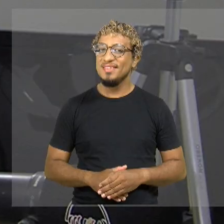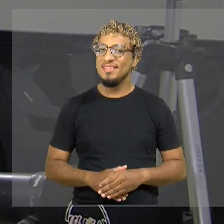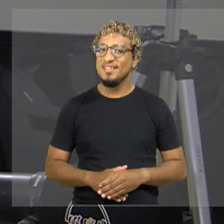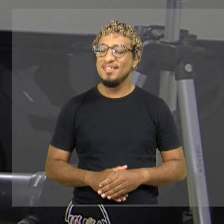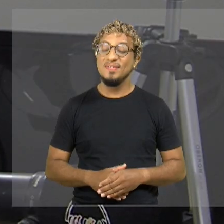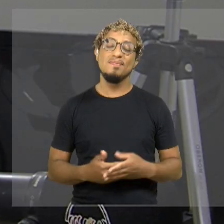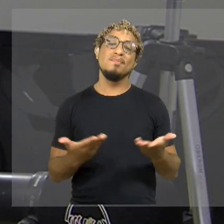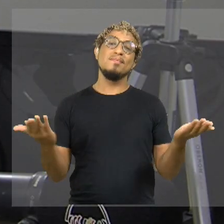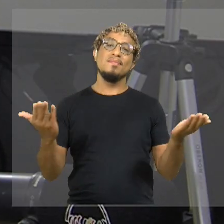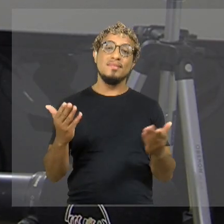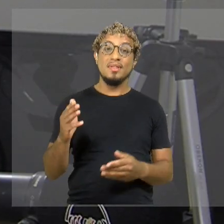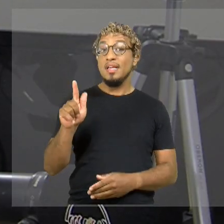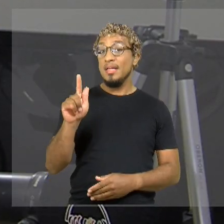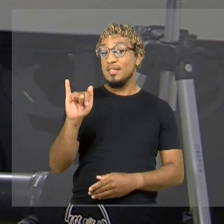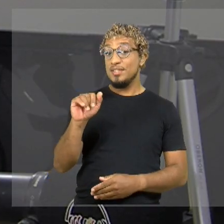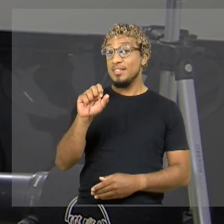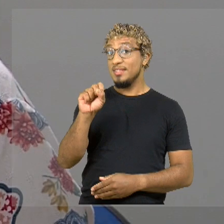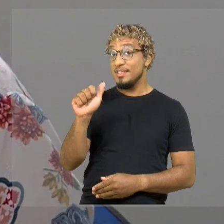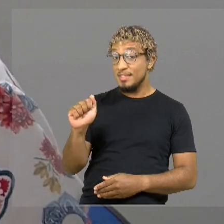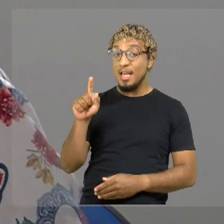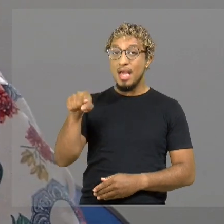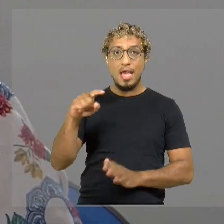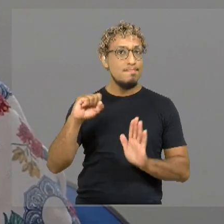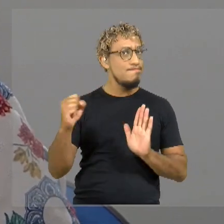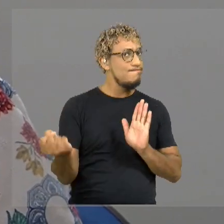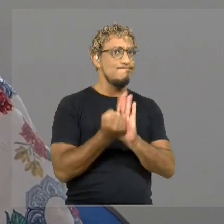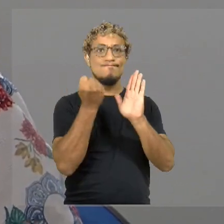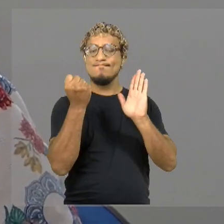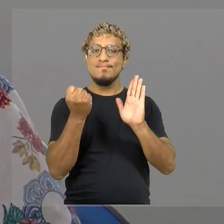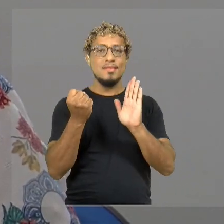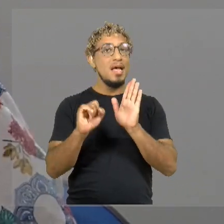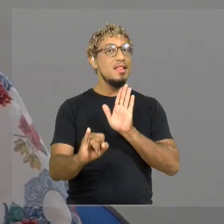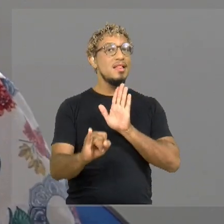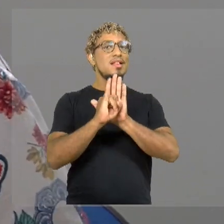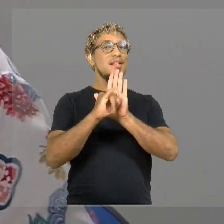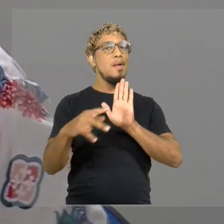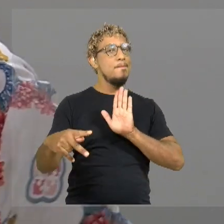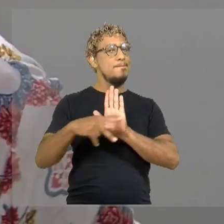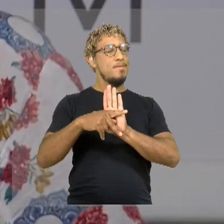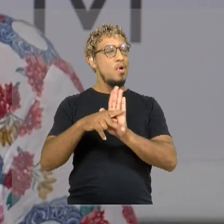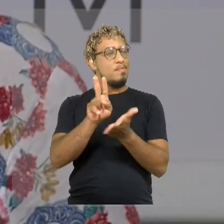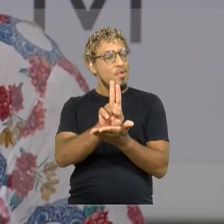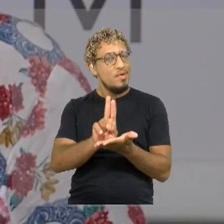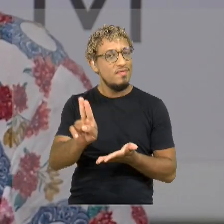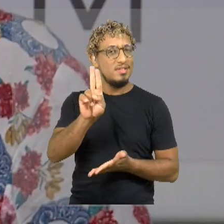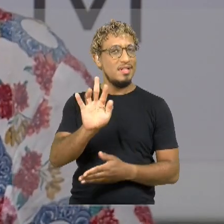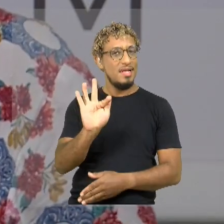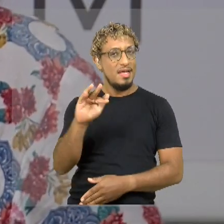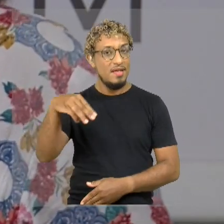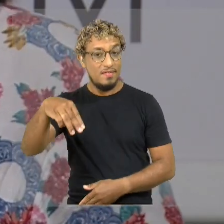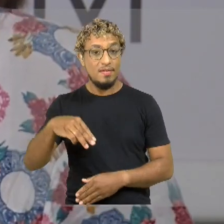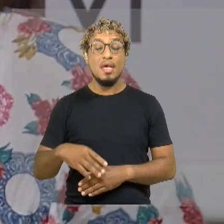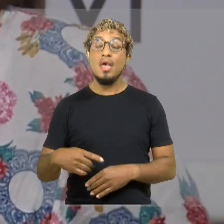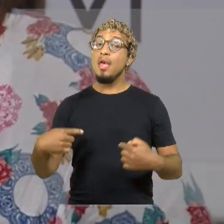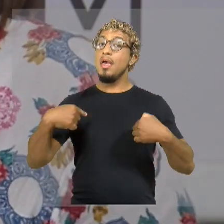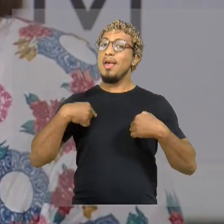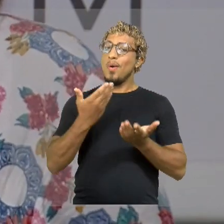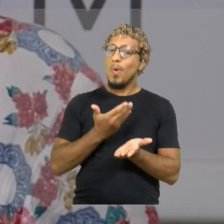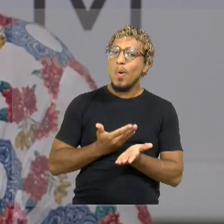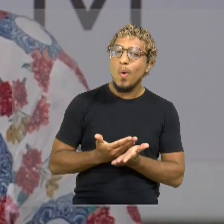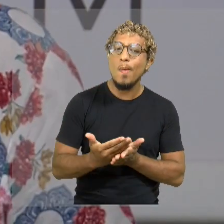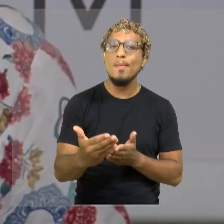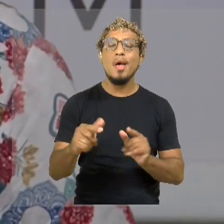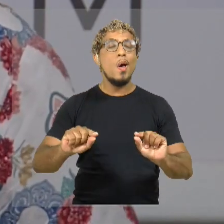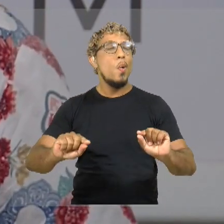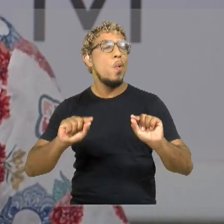gente. Giza Franco é parte da identidade da Rádio Universidade FM. Eu comecei como estagiária aqui, quando fazia jornalismo